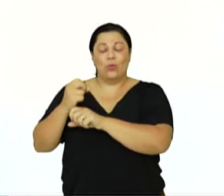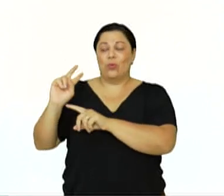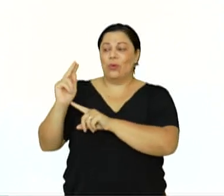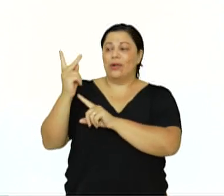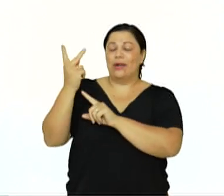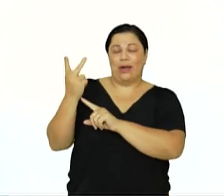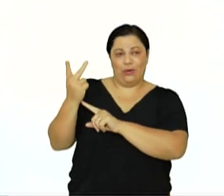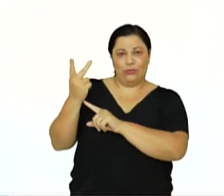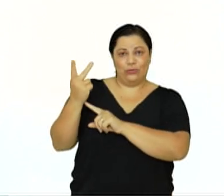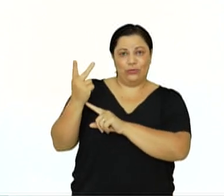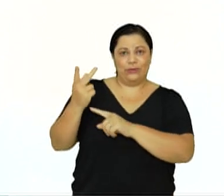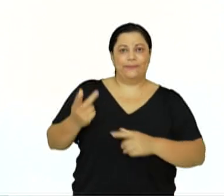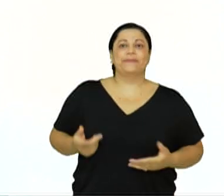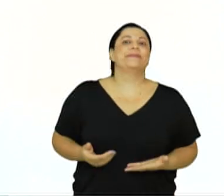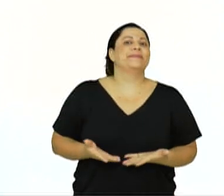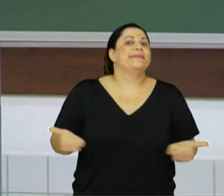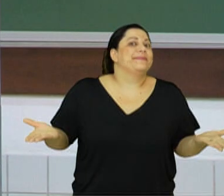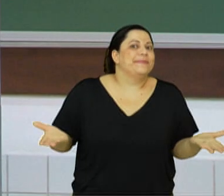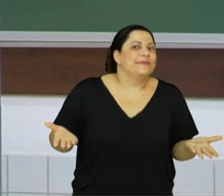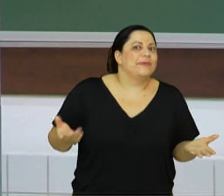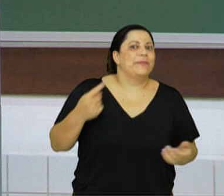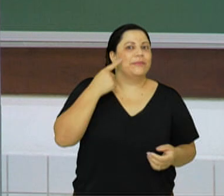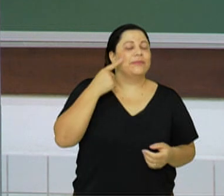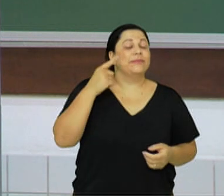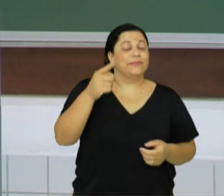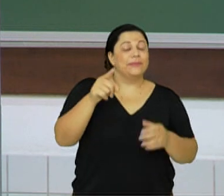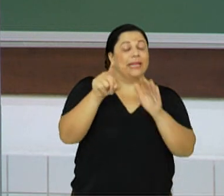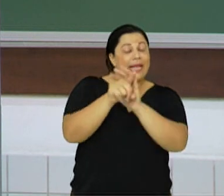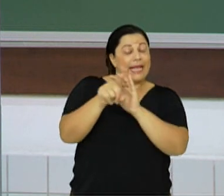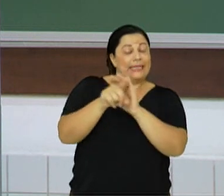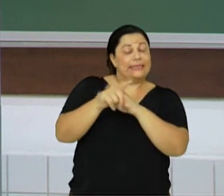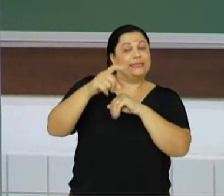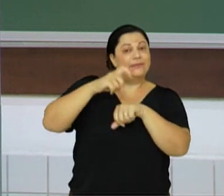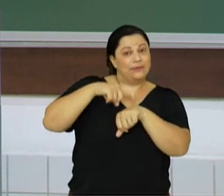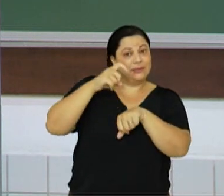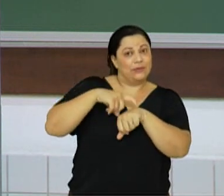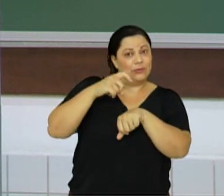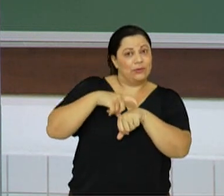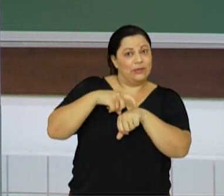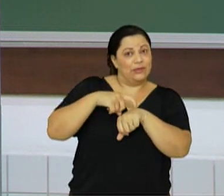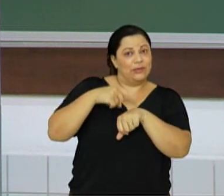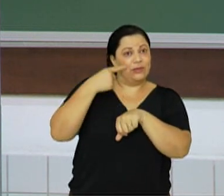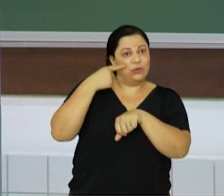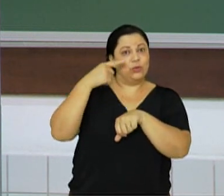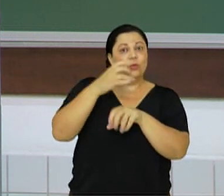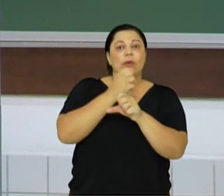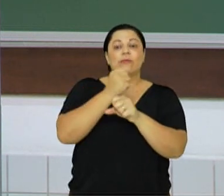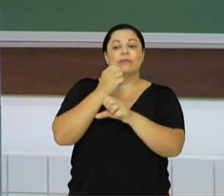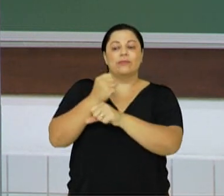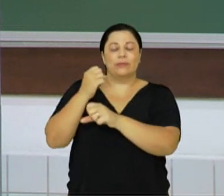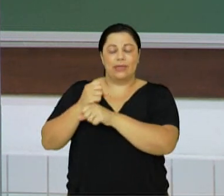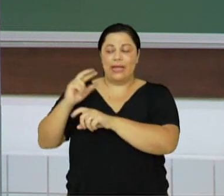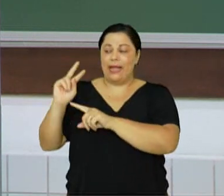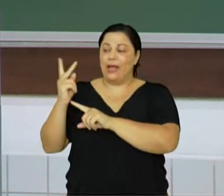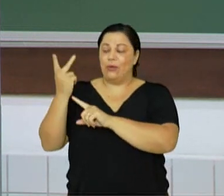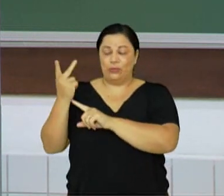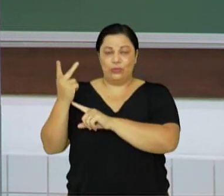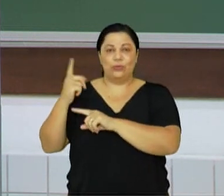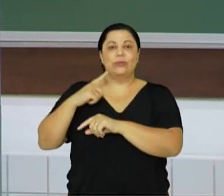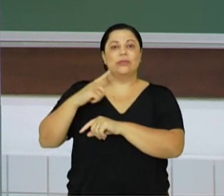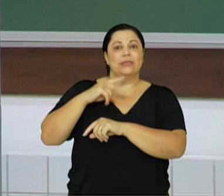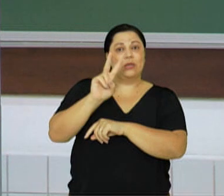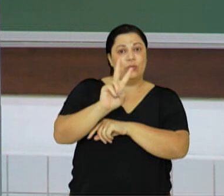altura desta pirâmide. Então, nesta questão agora que vocês vão ter um tempinho, inverteu. Nós só precisamos calcular a altura. Nós temos o volume